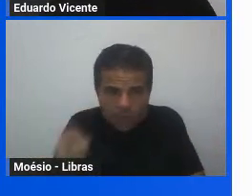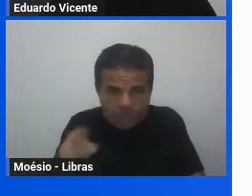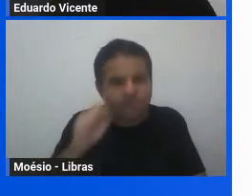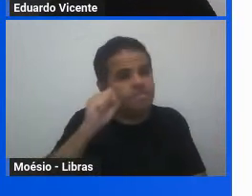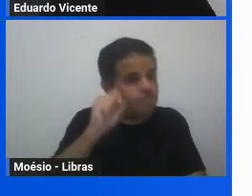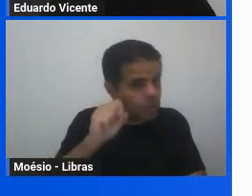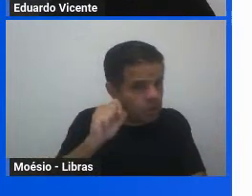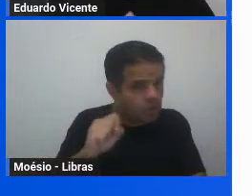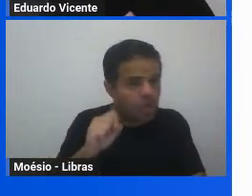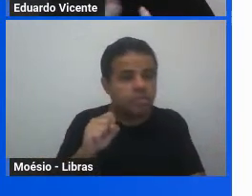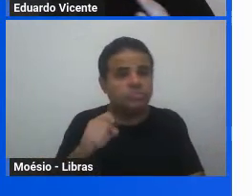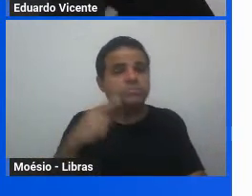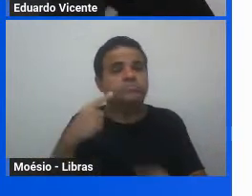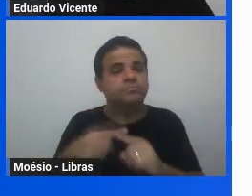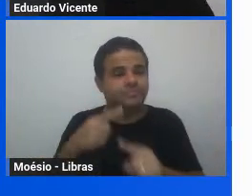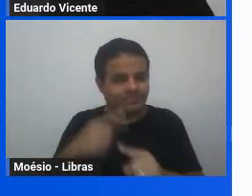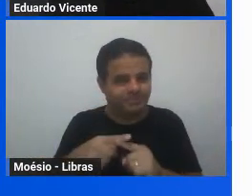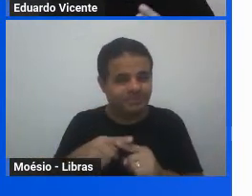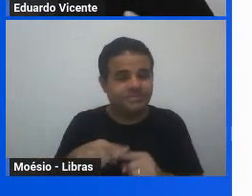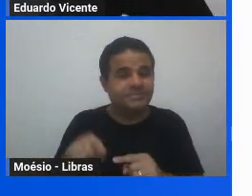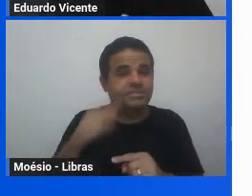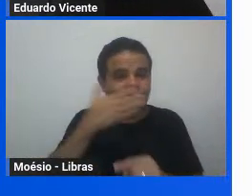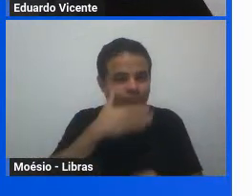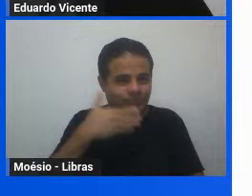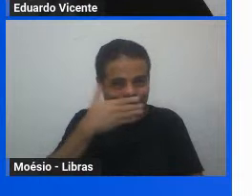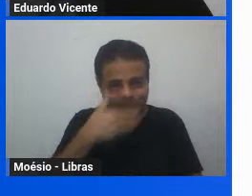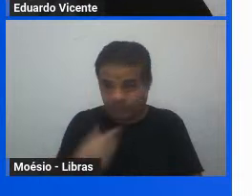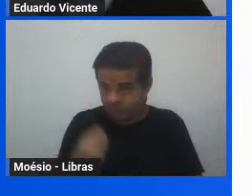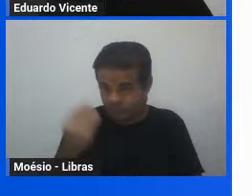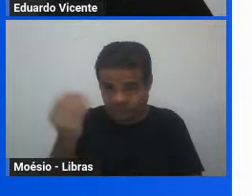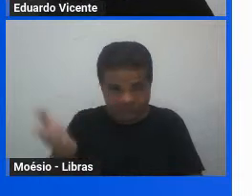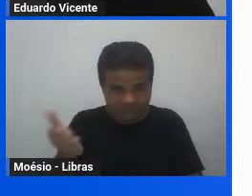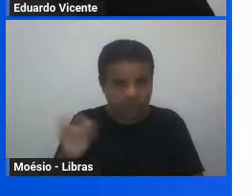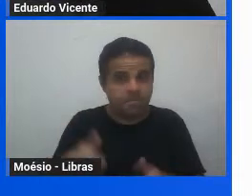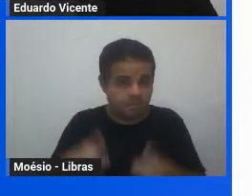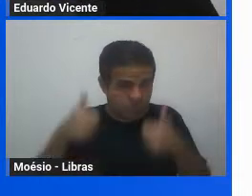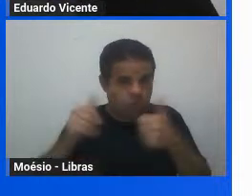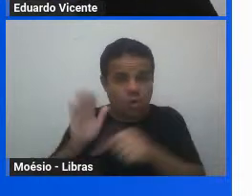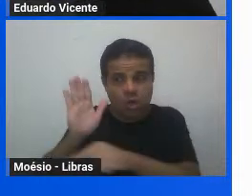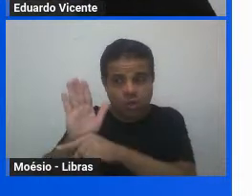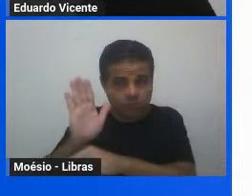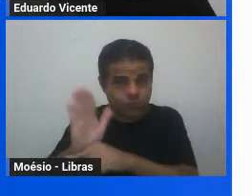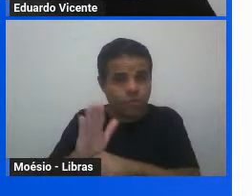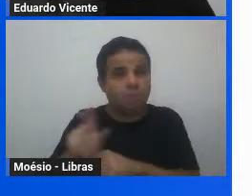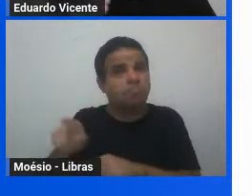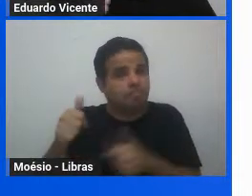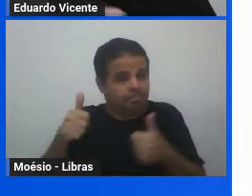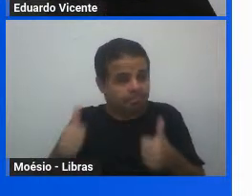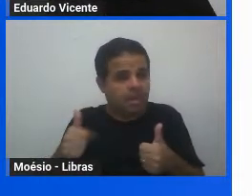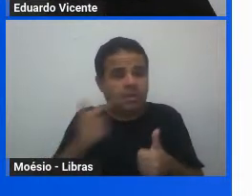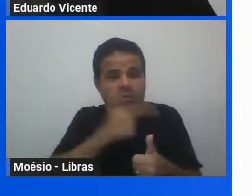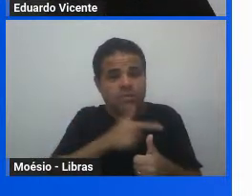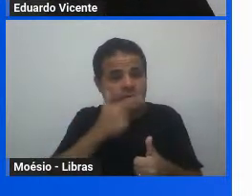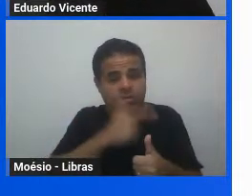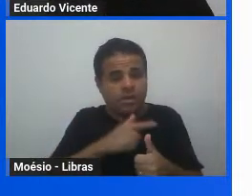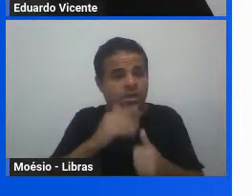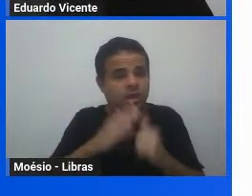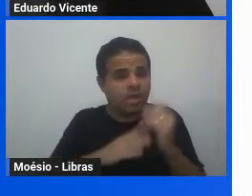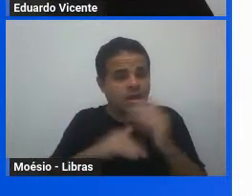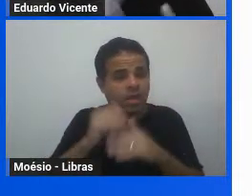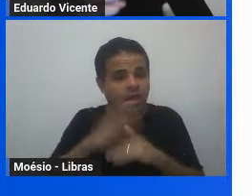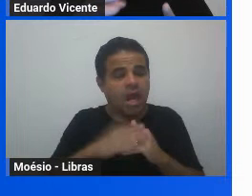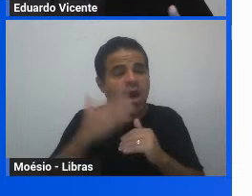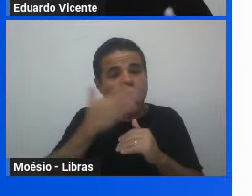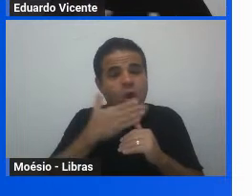dar para ele, porque aquele açúcar que eu dei, que melhorou a taxa glicêmica, né, a quantidade de glicose,